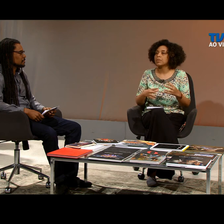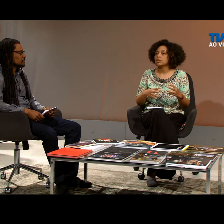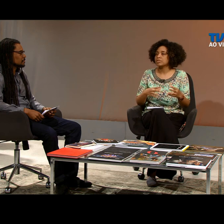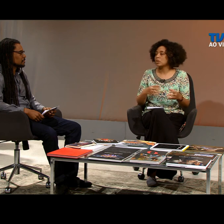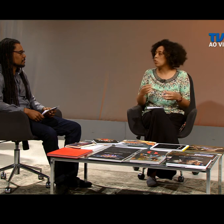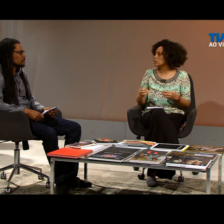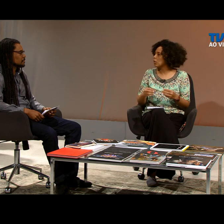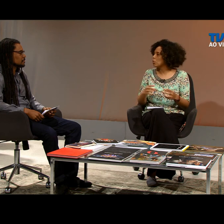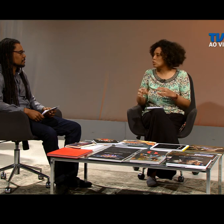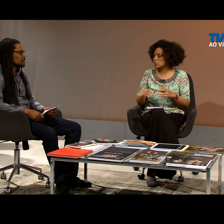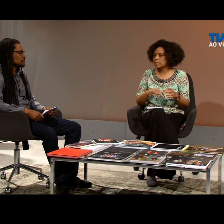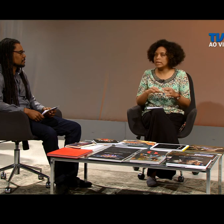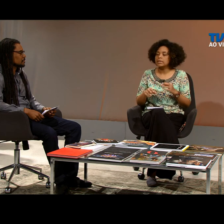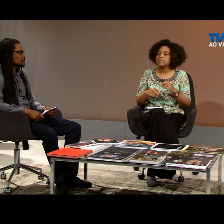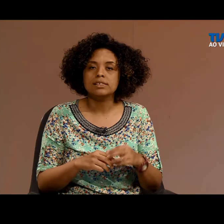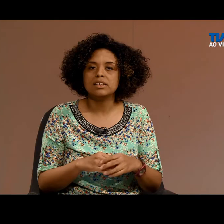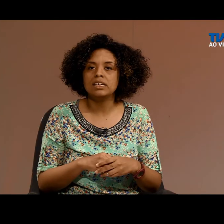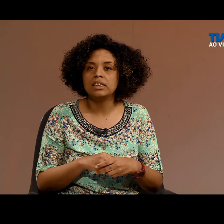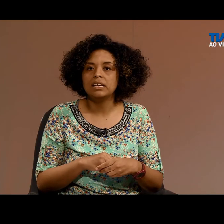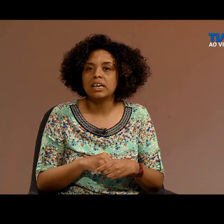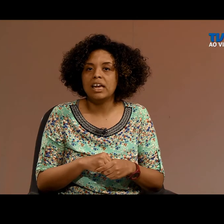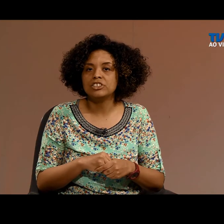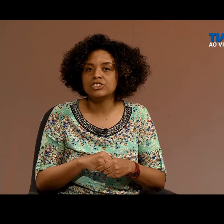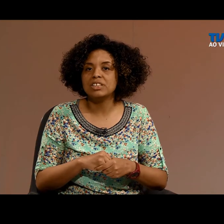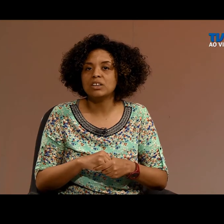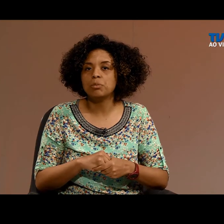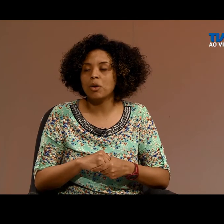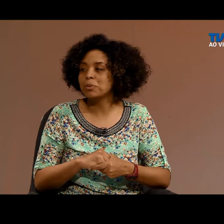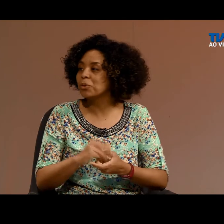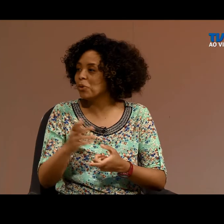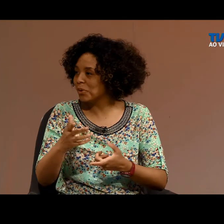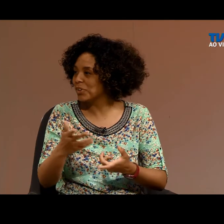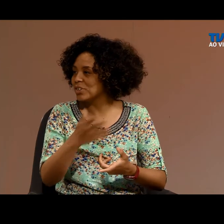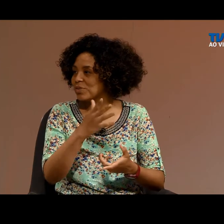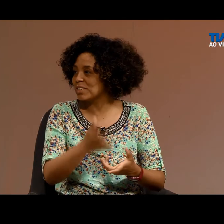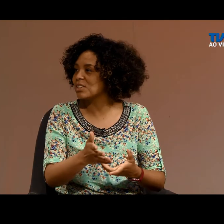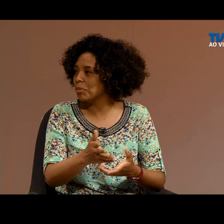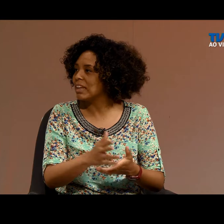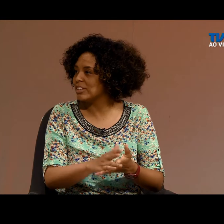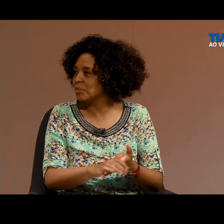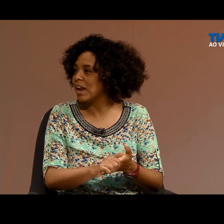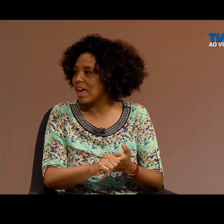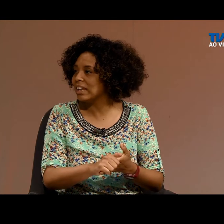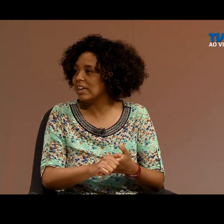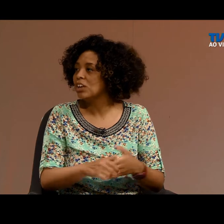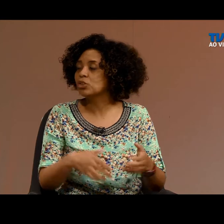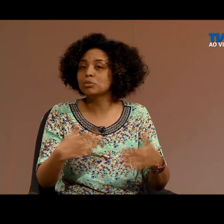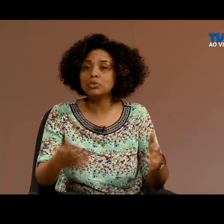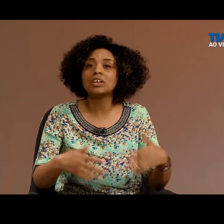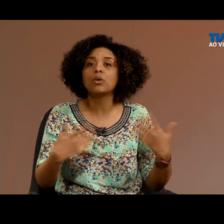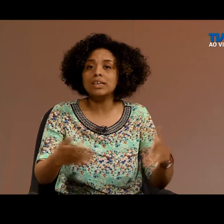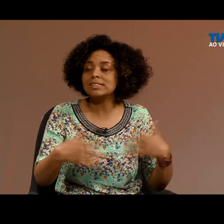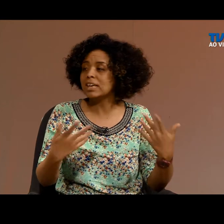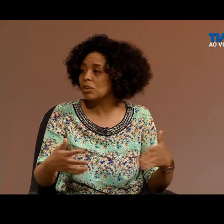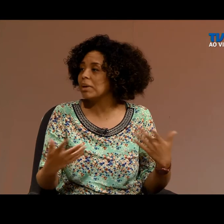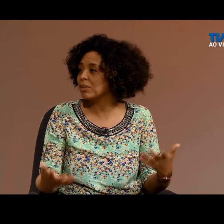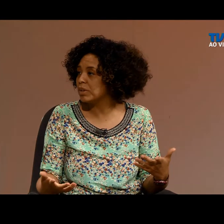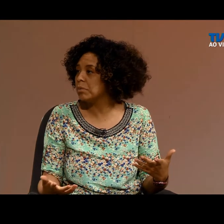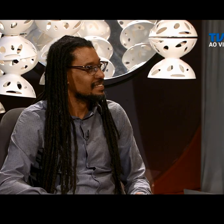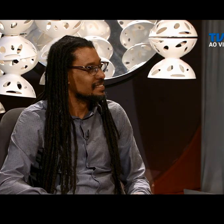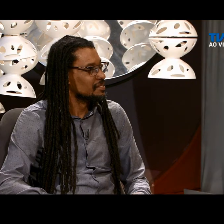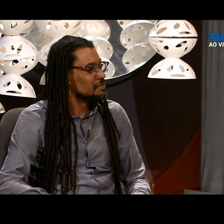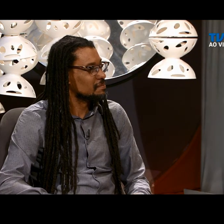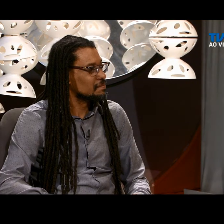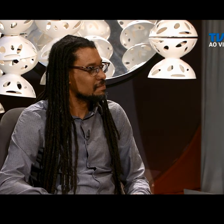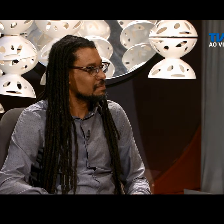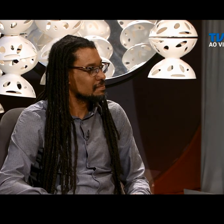repositórios, você encontra a Úrsula, né? Se digitar no próprio Google, que hoje fez essa homenagem para ela, né? Pois todo mundo está conhecendo a Maria